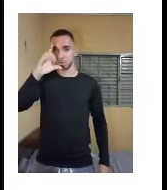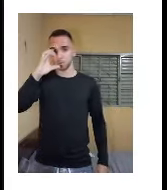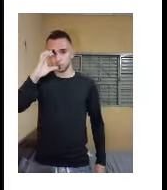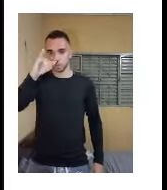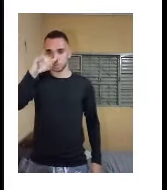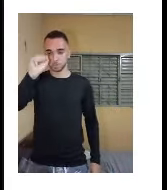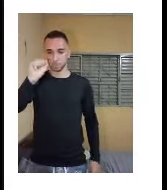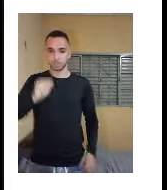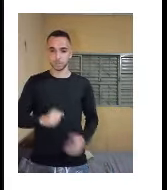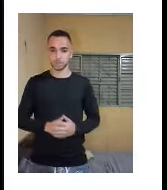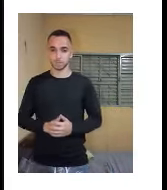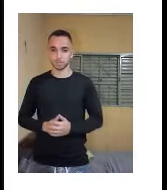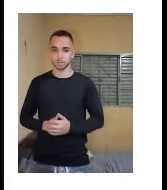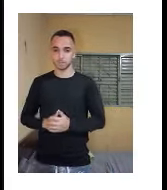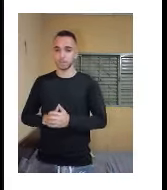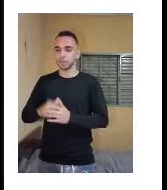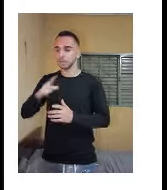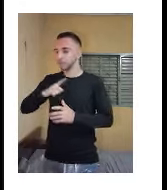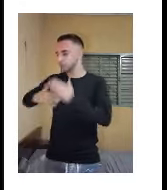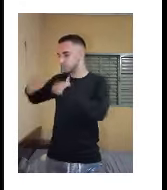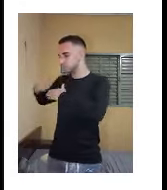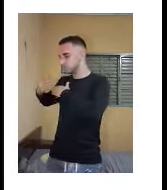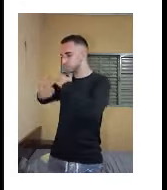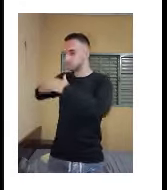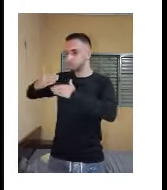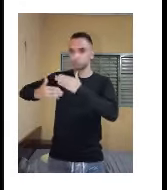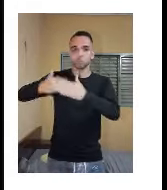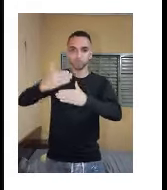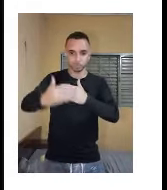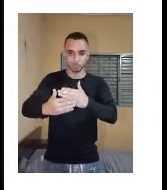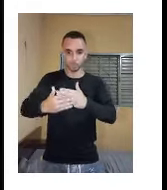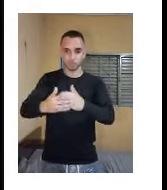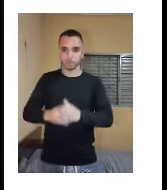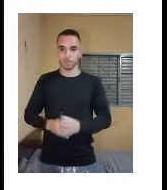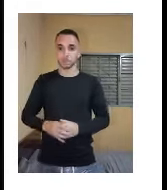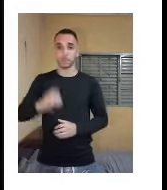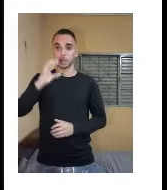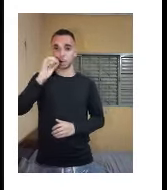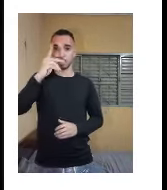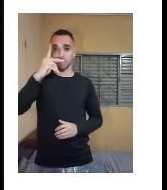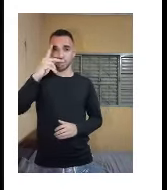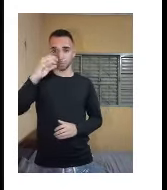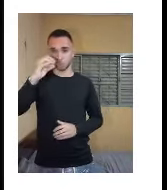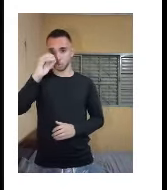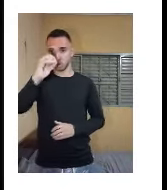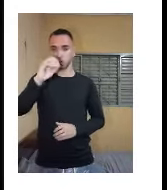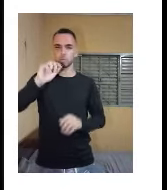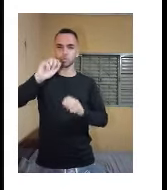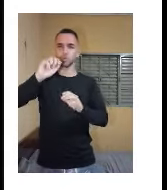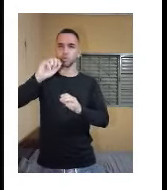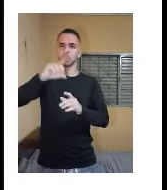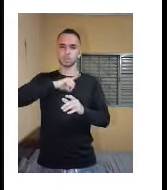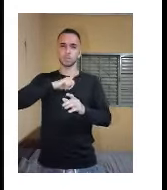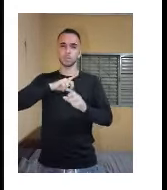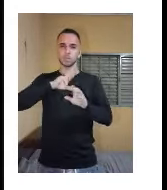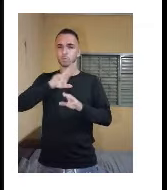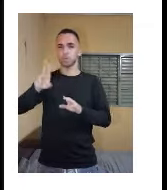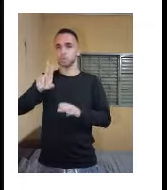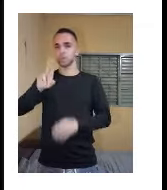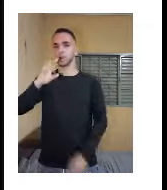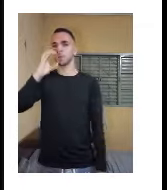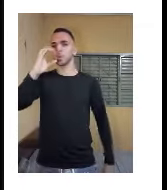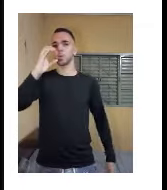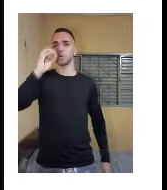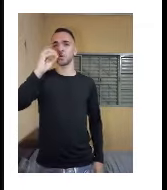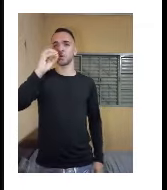ao último, vamos dizer assim, acordo da COP, que foi em Paris, do qual se sugeriria que